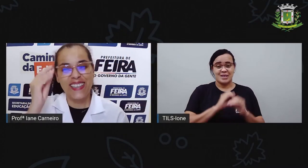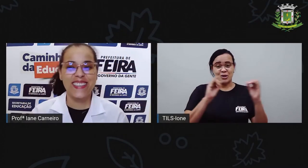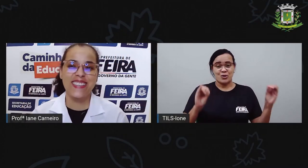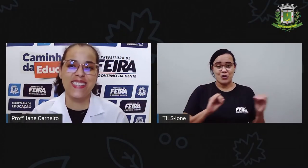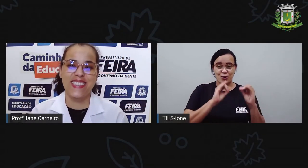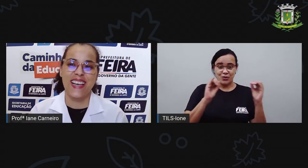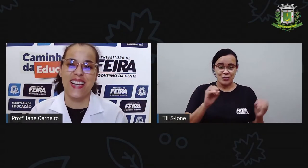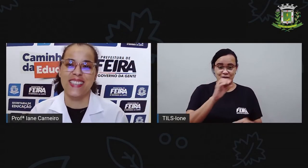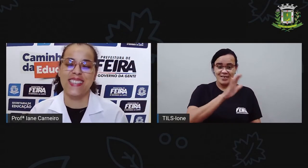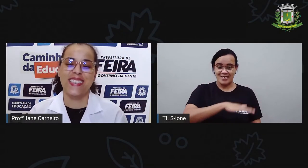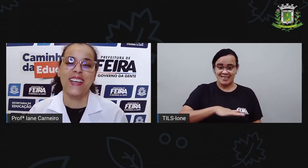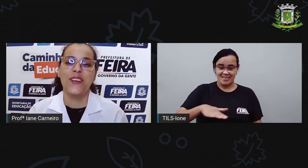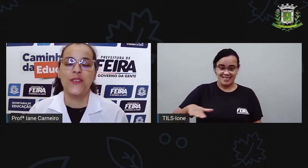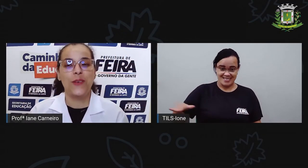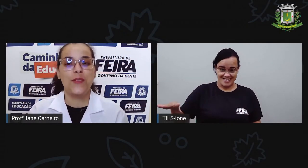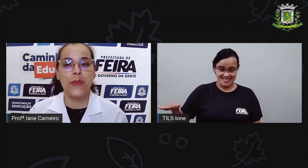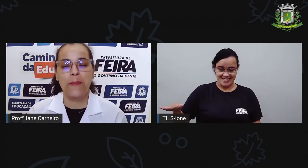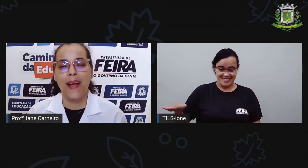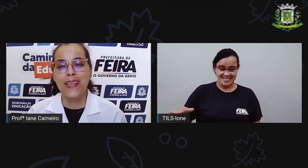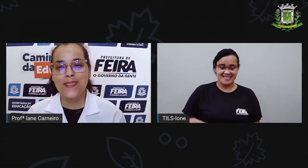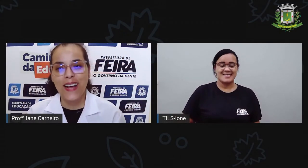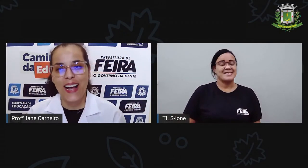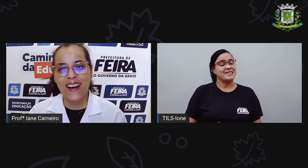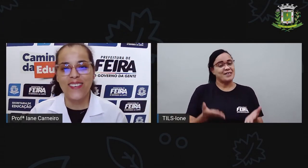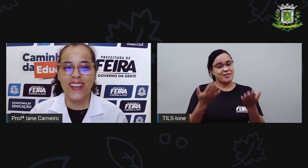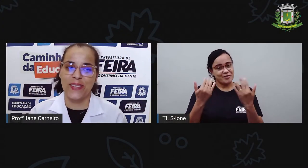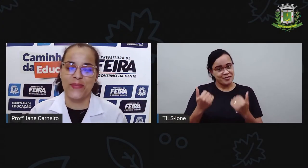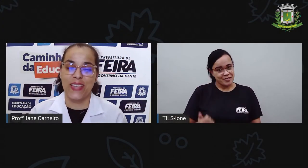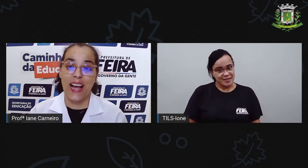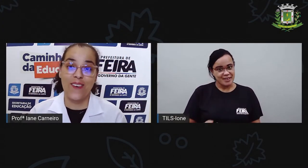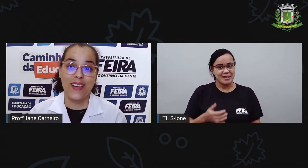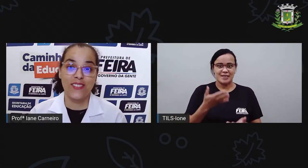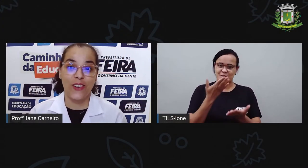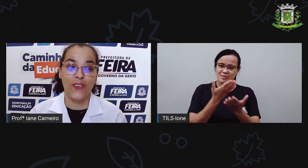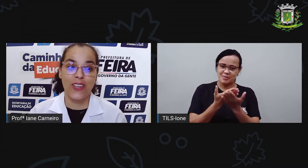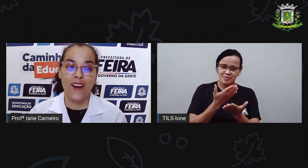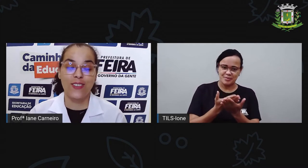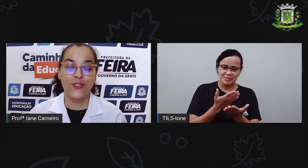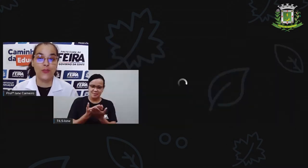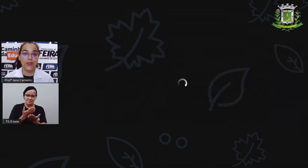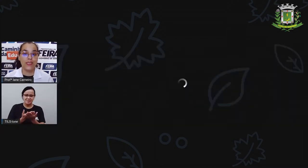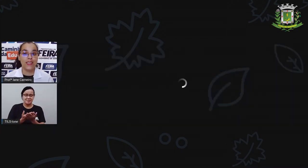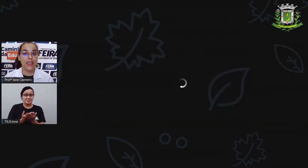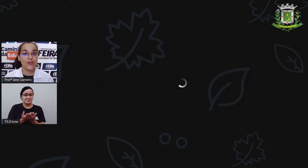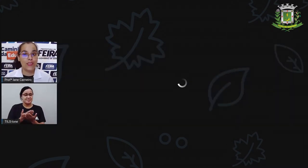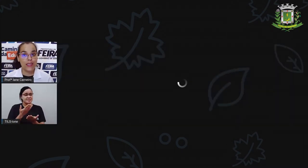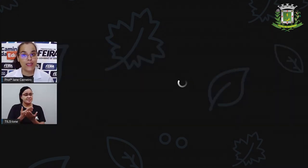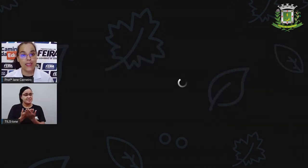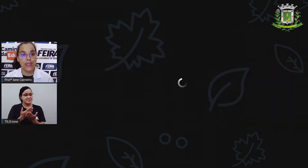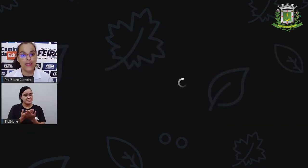Olá, crianças! Vamos para mais uma aula. A aula de agora é a aula de número